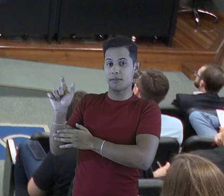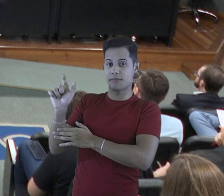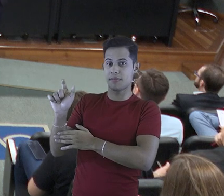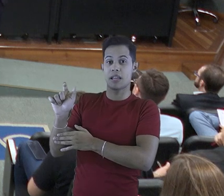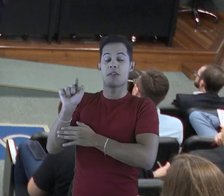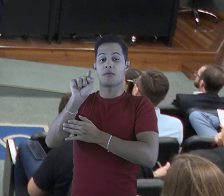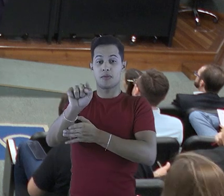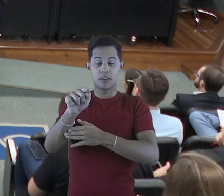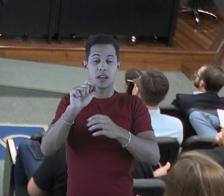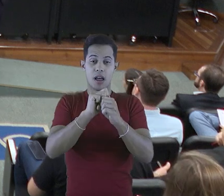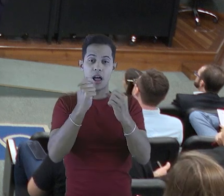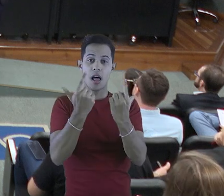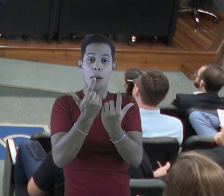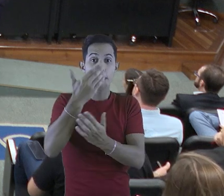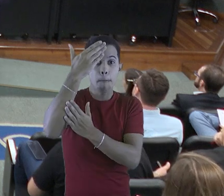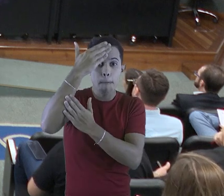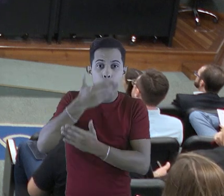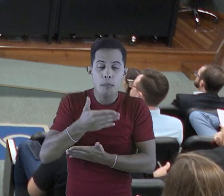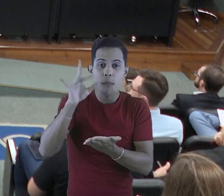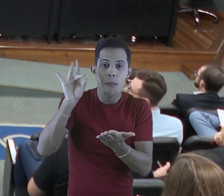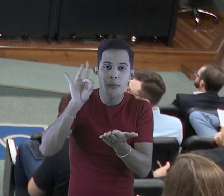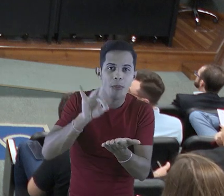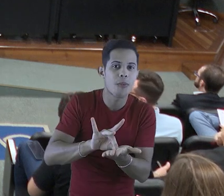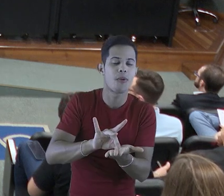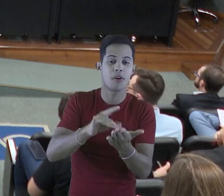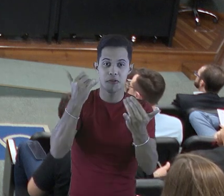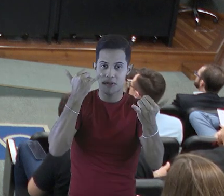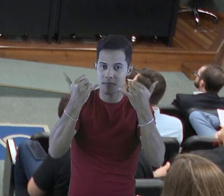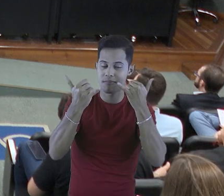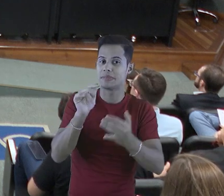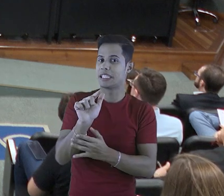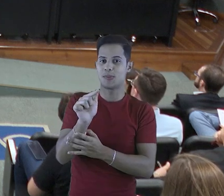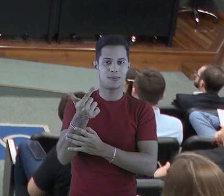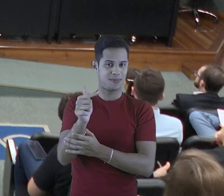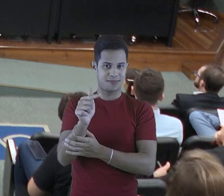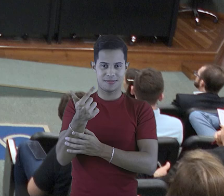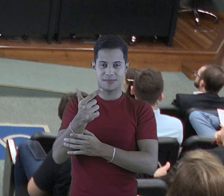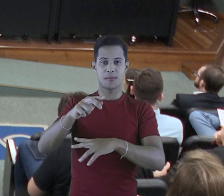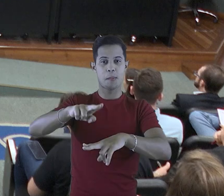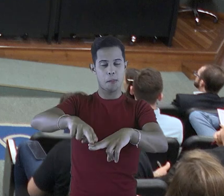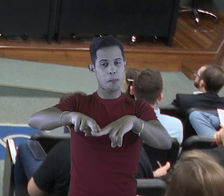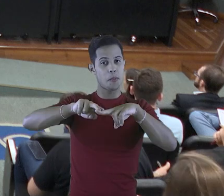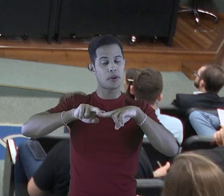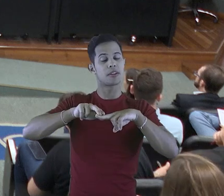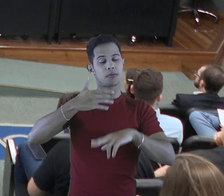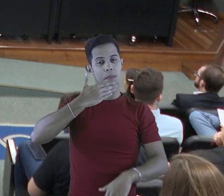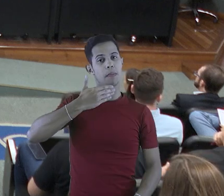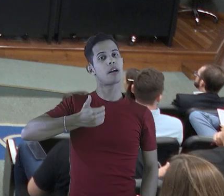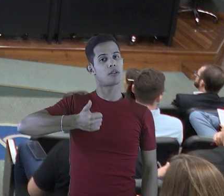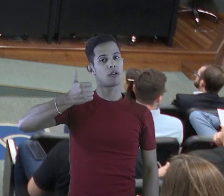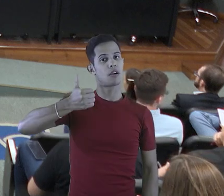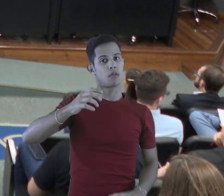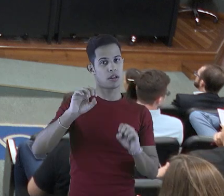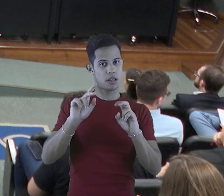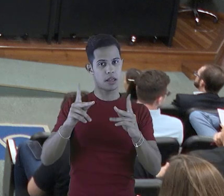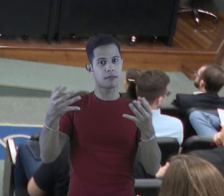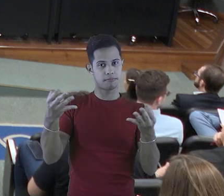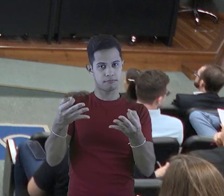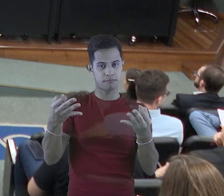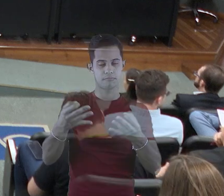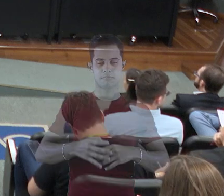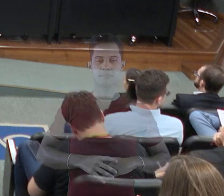tem como comprovar a legitimação desse dado. Então, neste caso, sim. Perfeito?